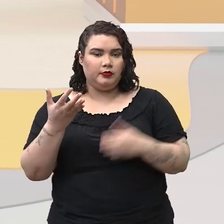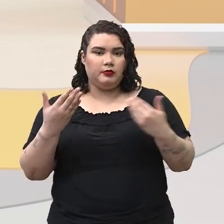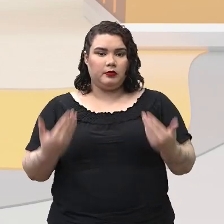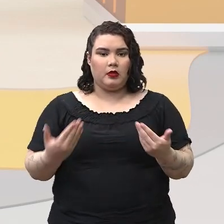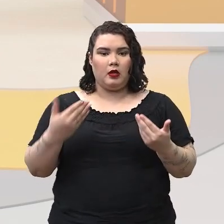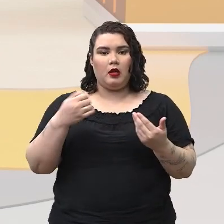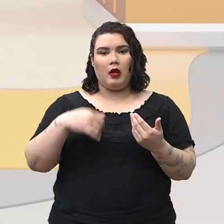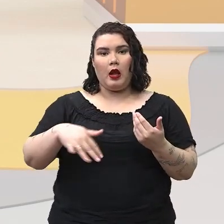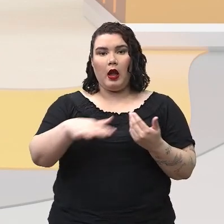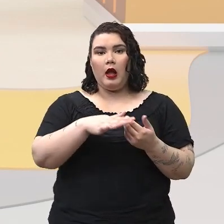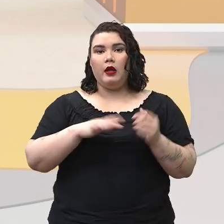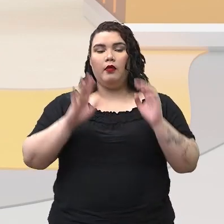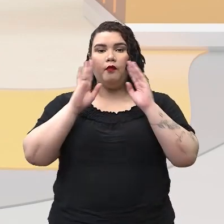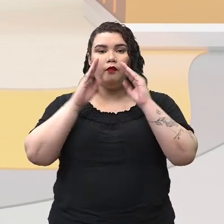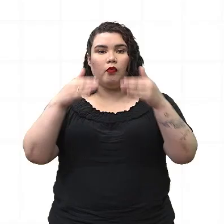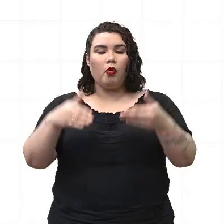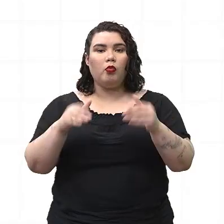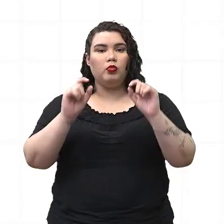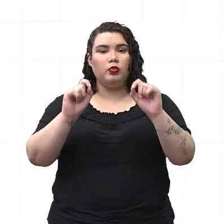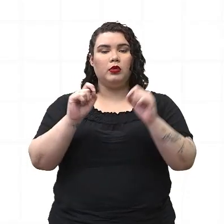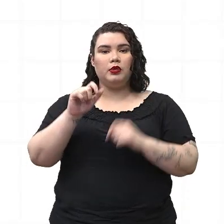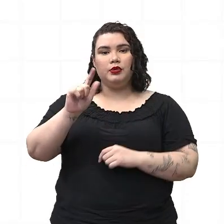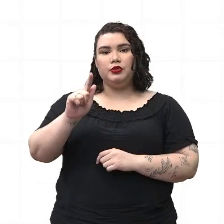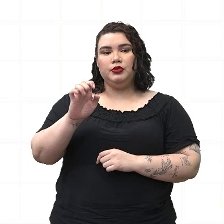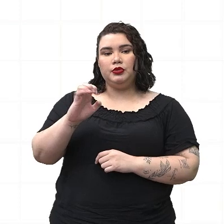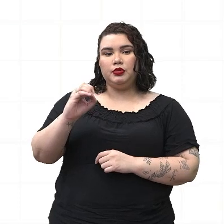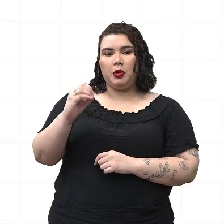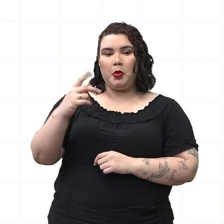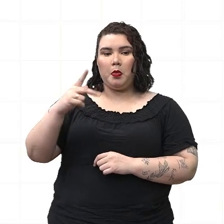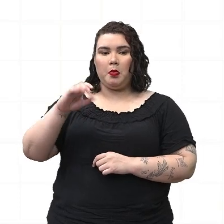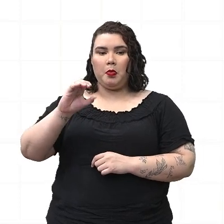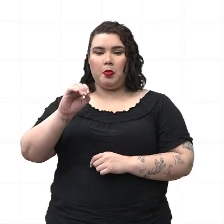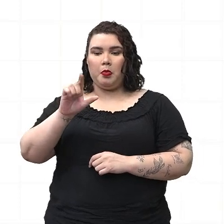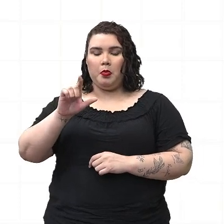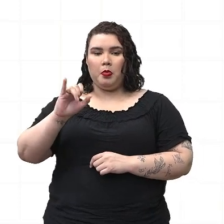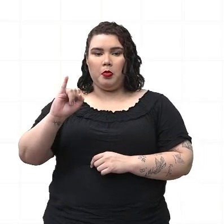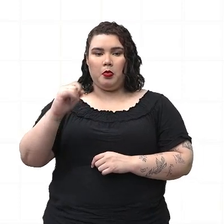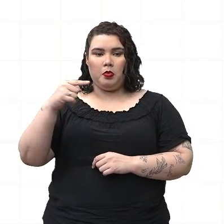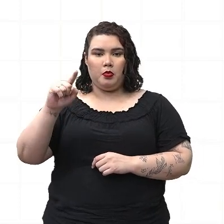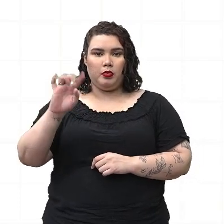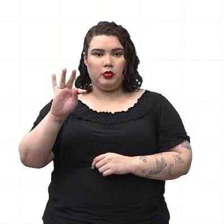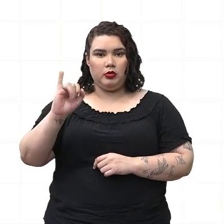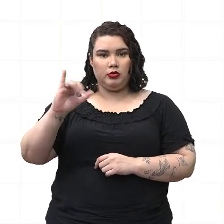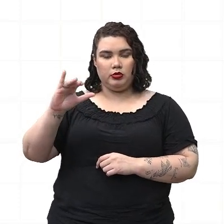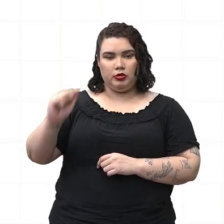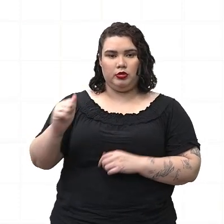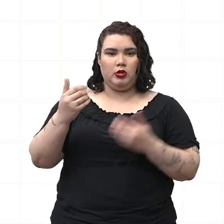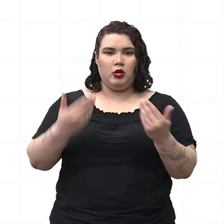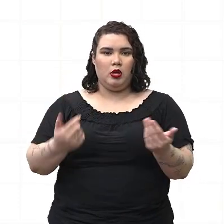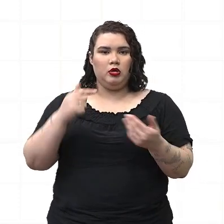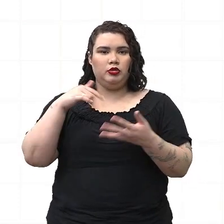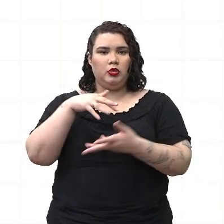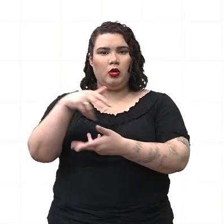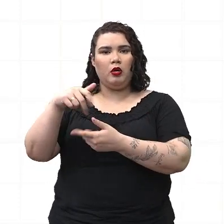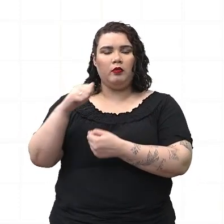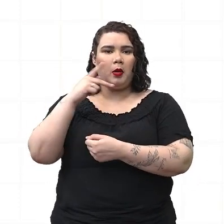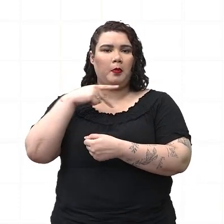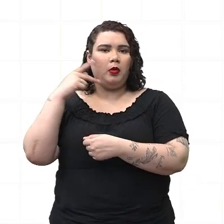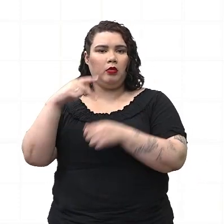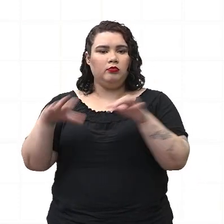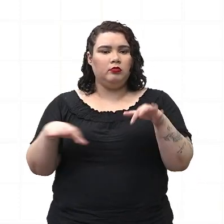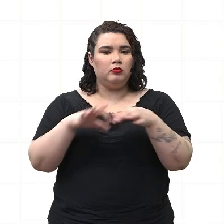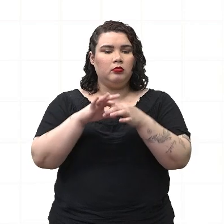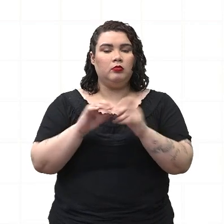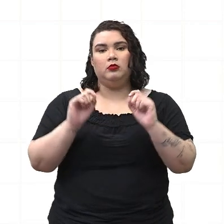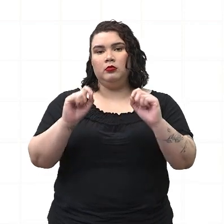chama de geopolítica, né? Que a gente vai ver agora nesse momento aí da nossa revisão. A geopolítica, pessoal, é